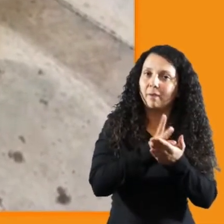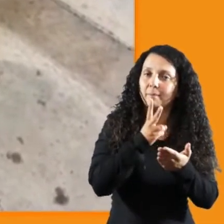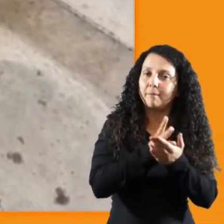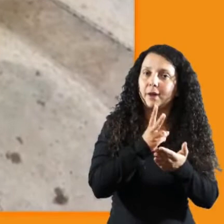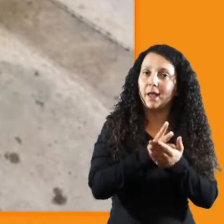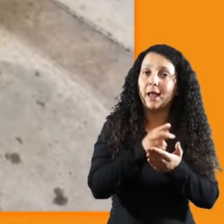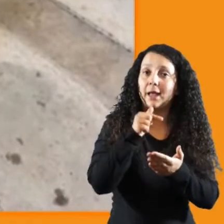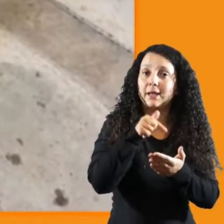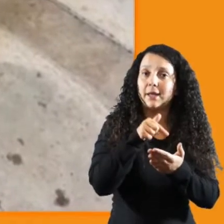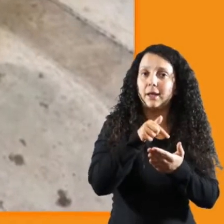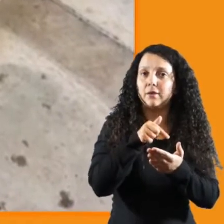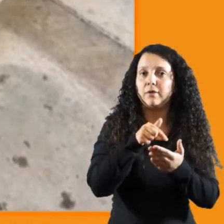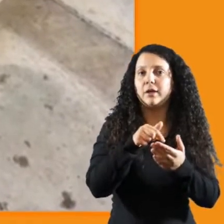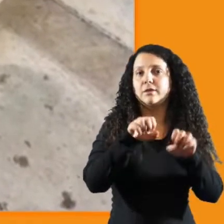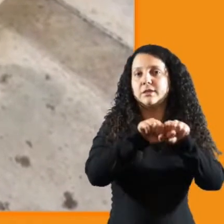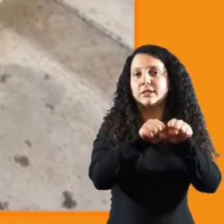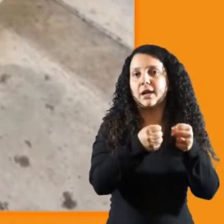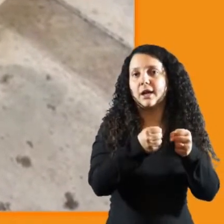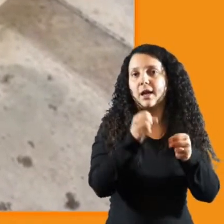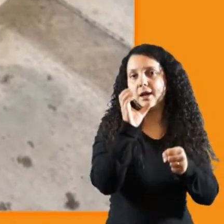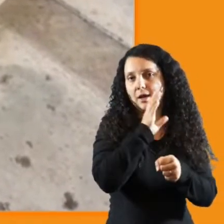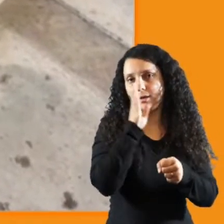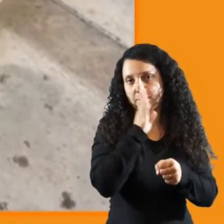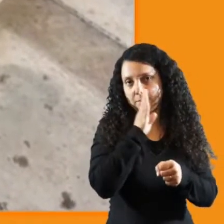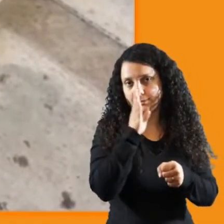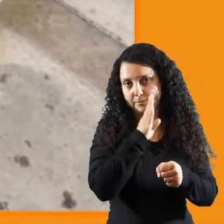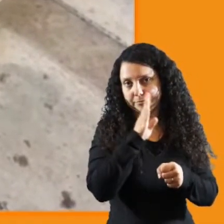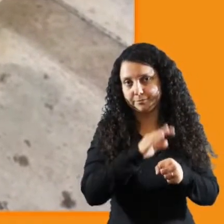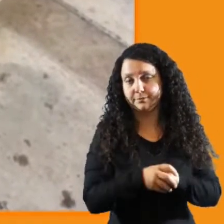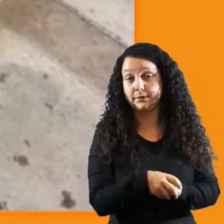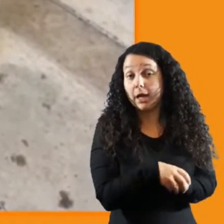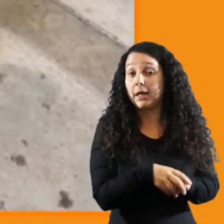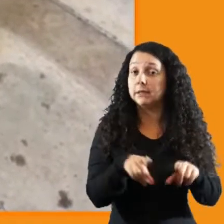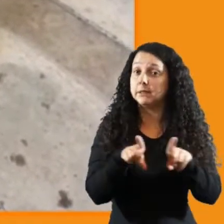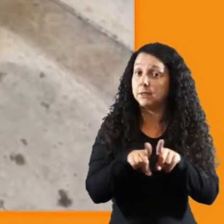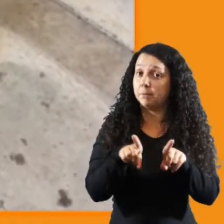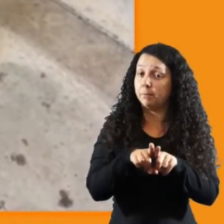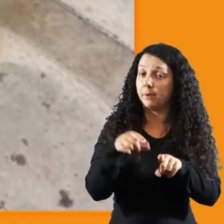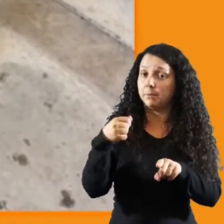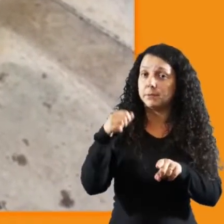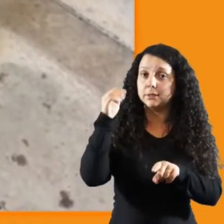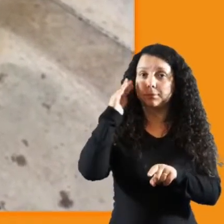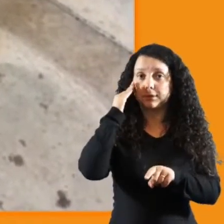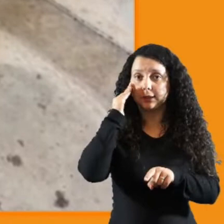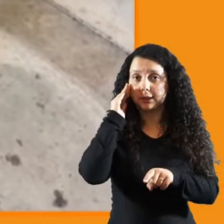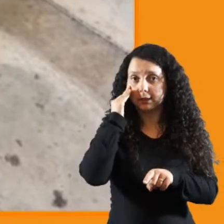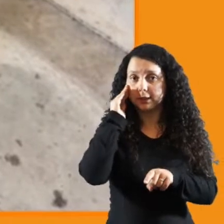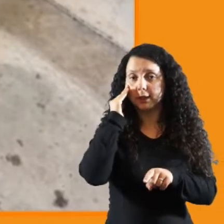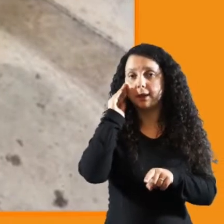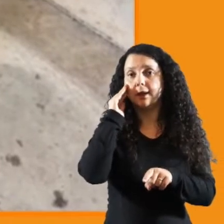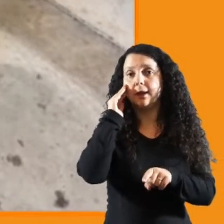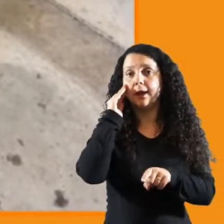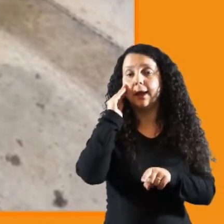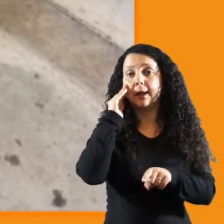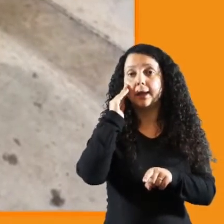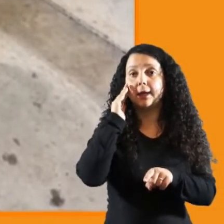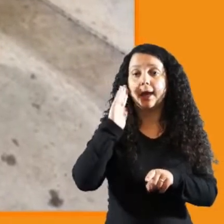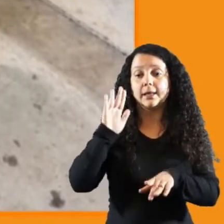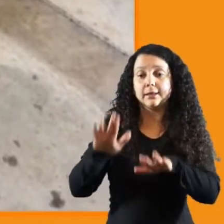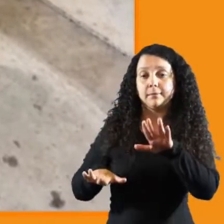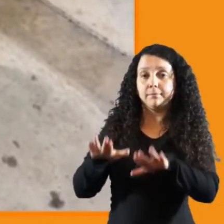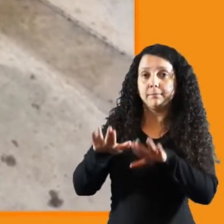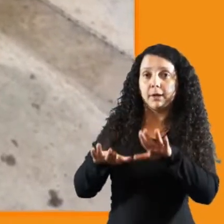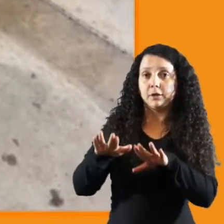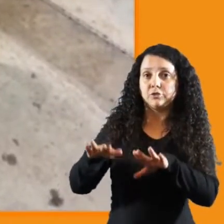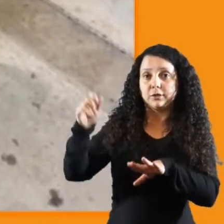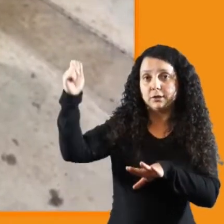útil dela. Outra questão que tem que ser levada em conta é que a vida útil também é correlacionada à temperatura ambiente ao qual ela está exposta.